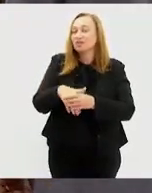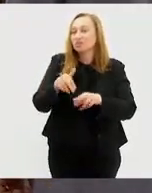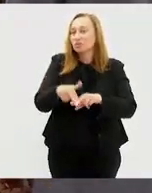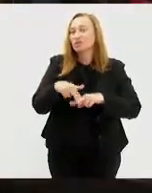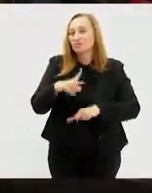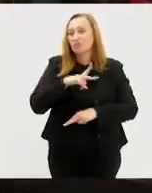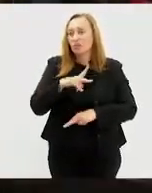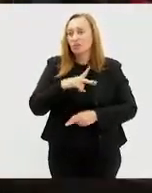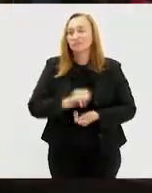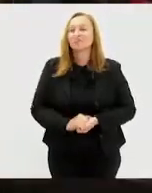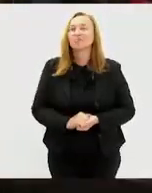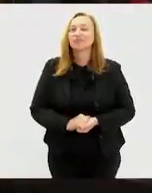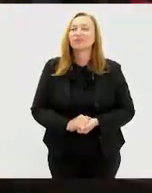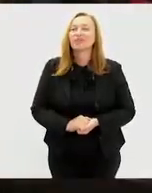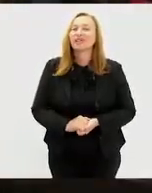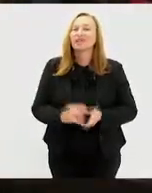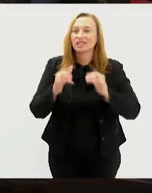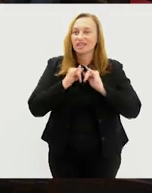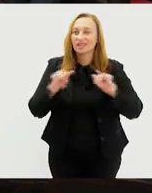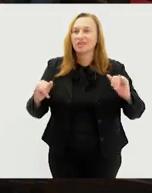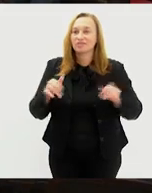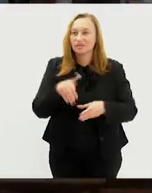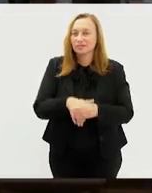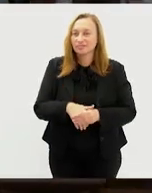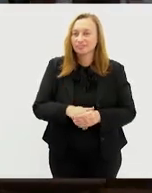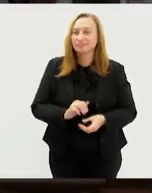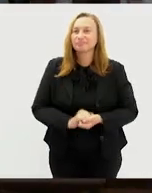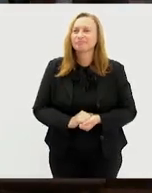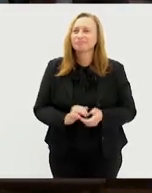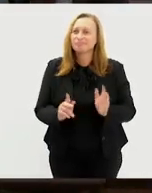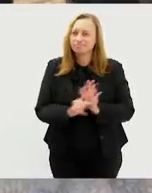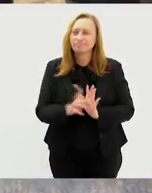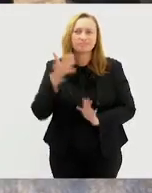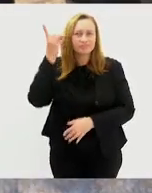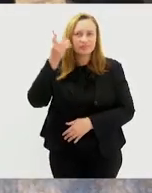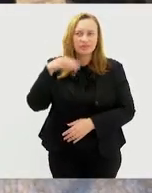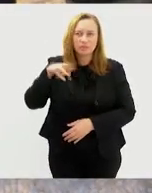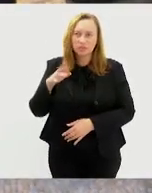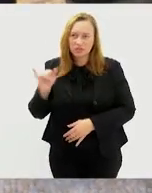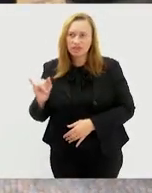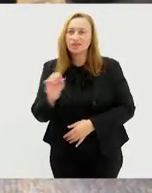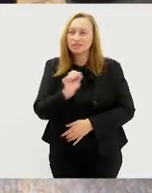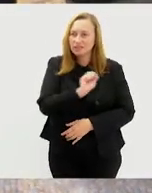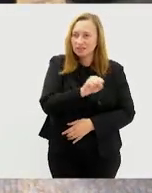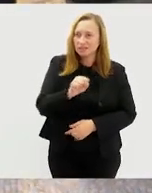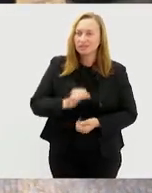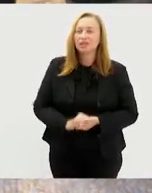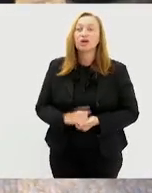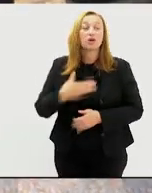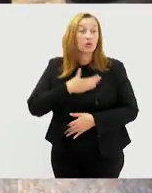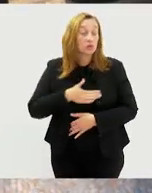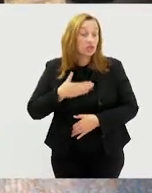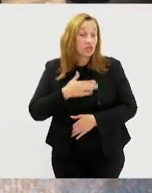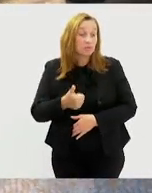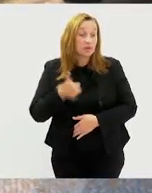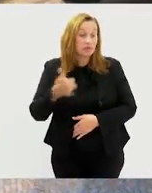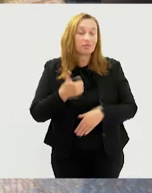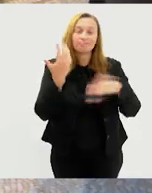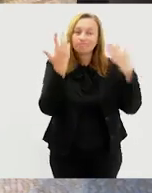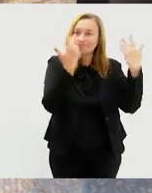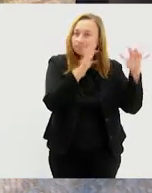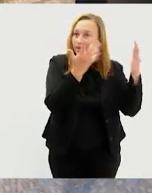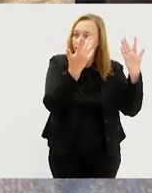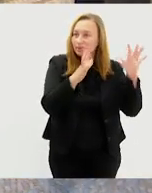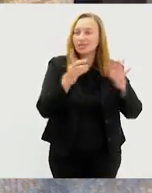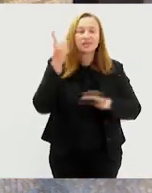para declarar voto do projeto do deputado isso gostaria primeiramente de dar parabéns ao